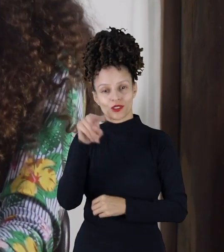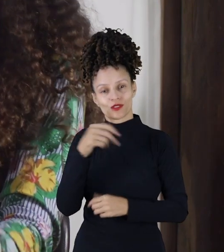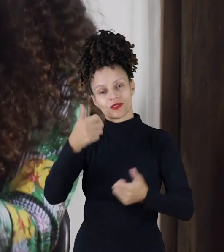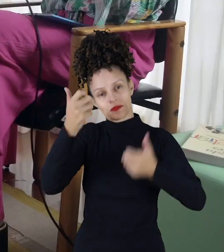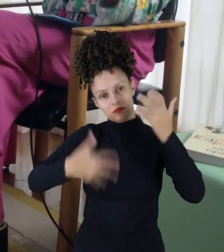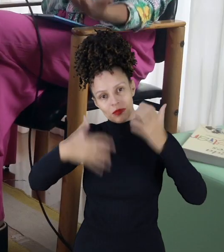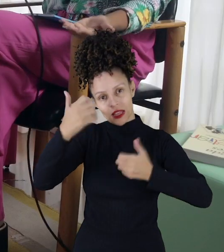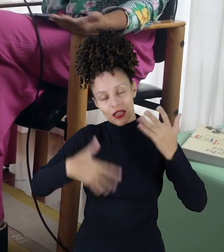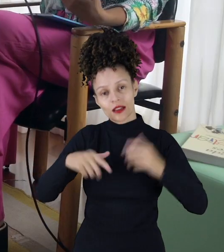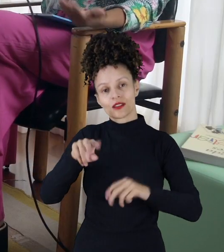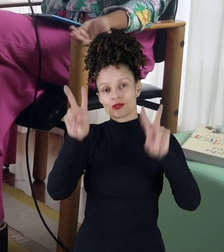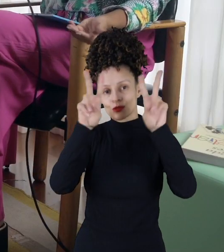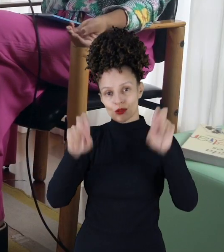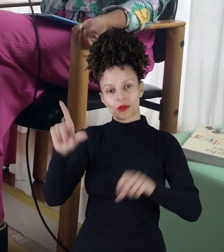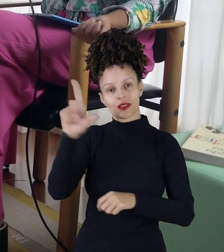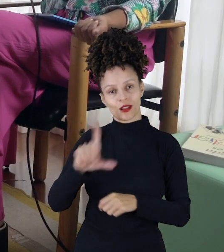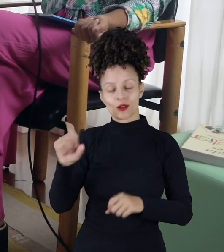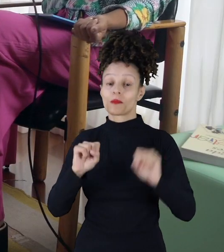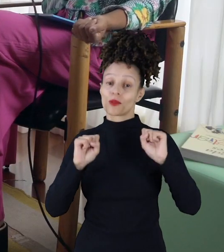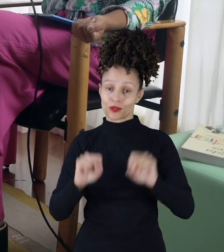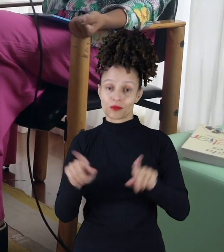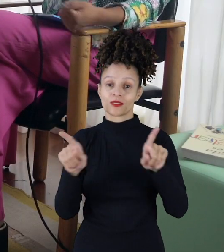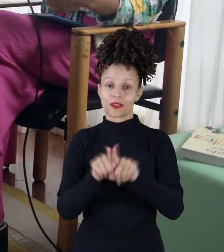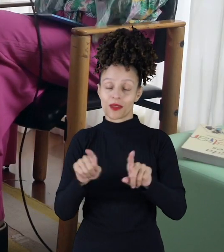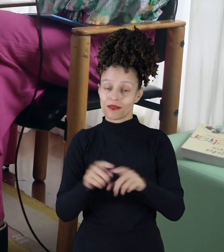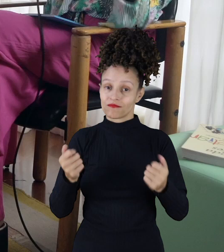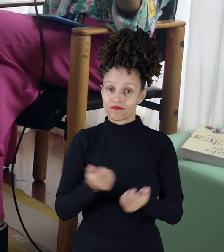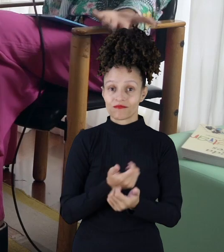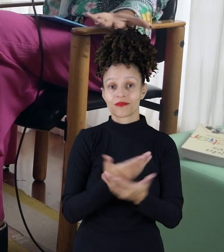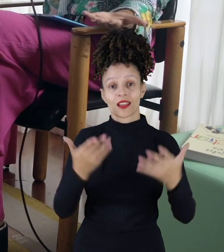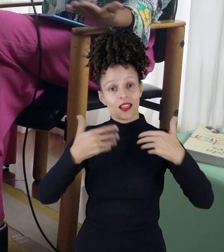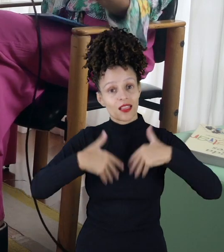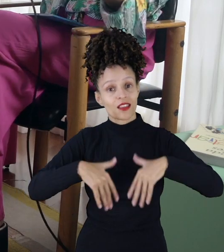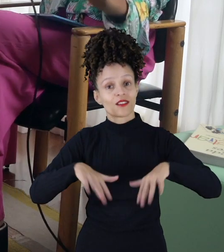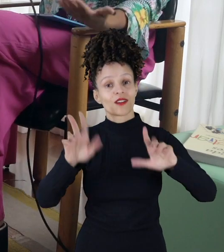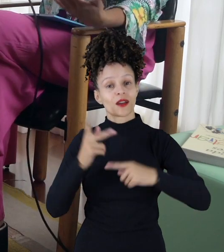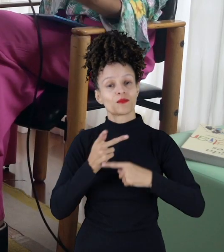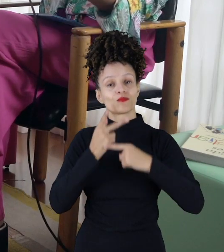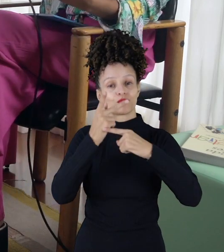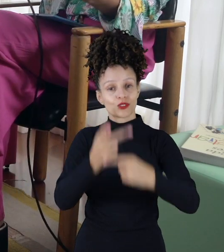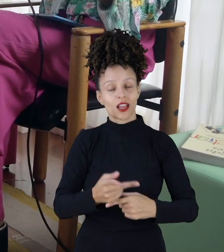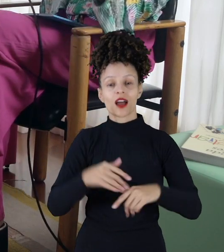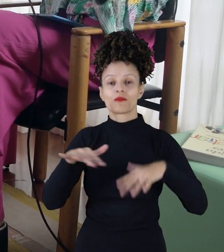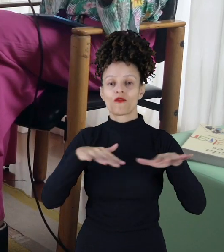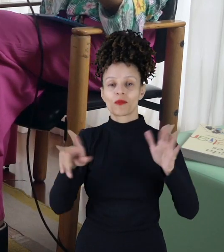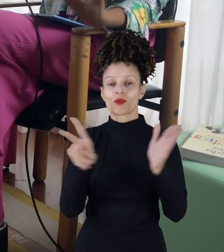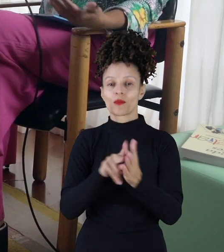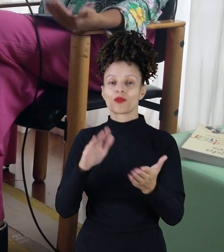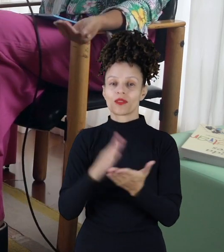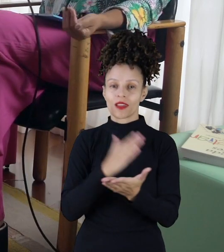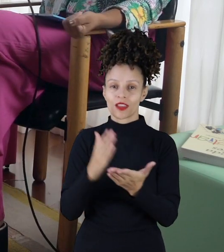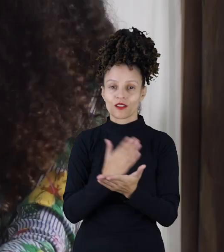com que vocês falam e abordam a questão da literatura, e que possamos também trazer e levar, né, buscar